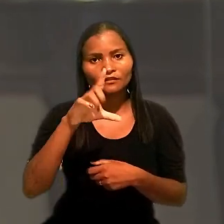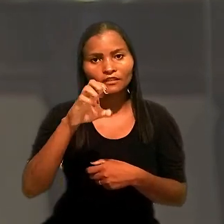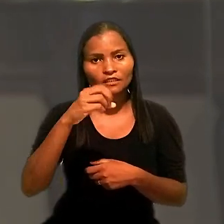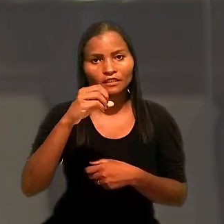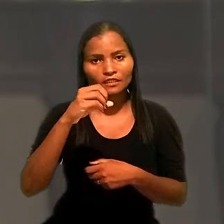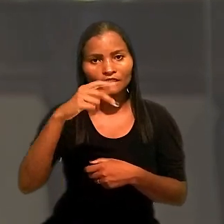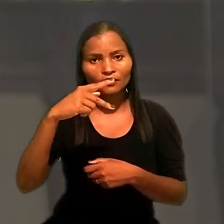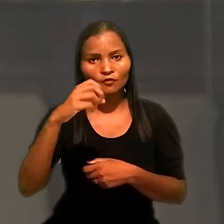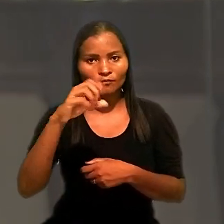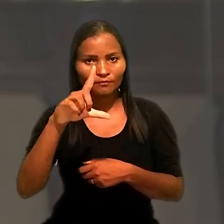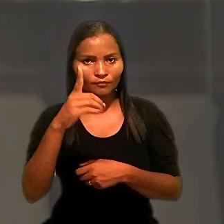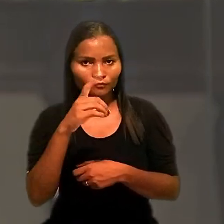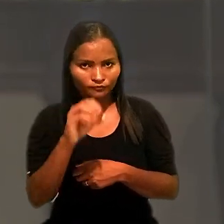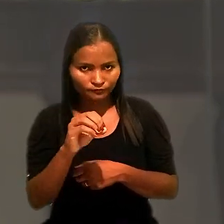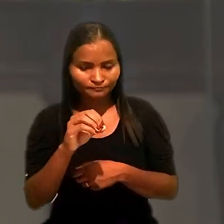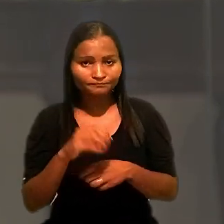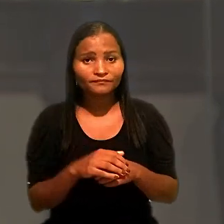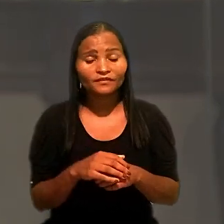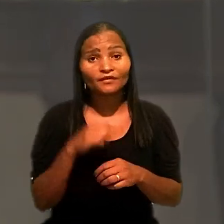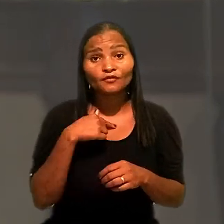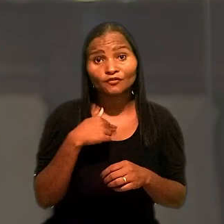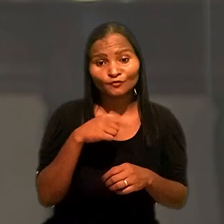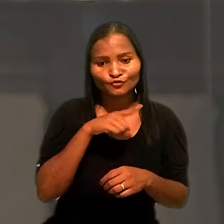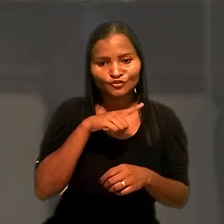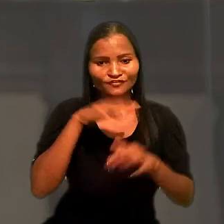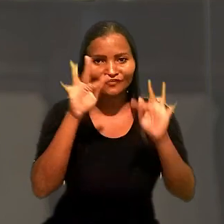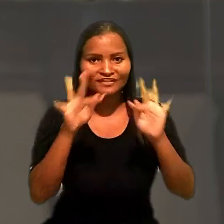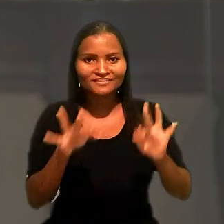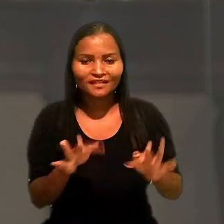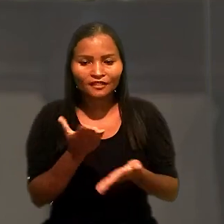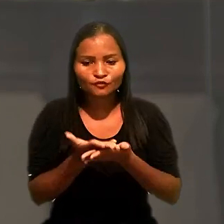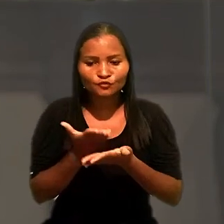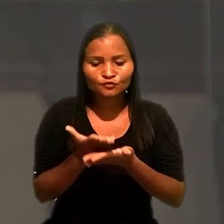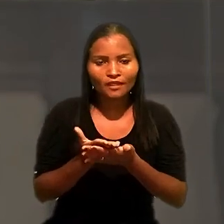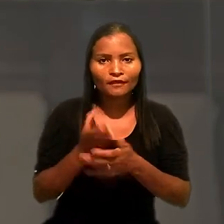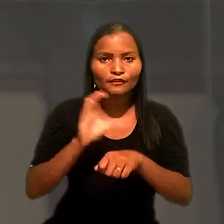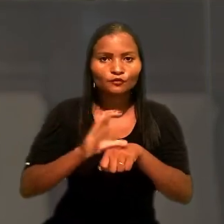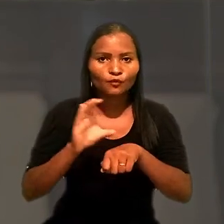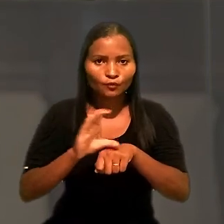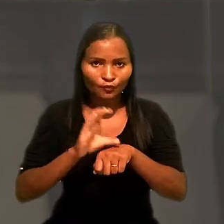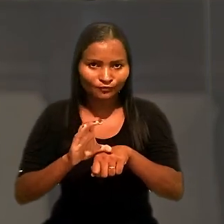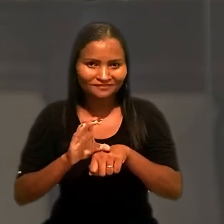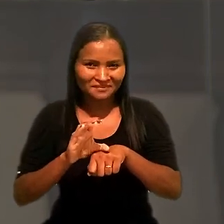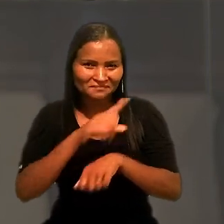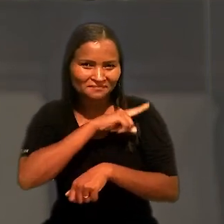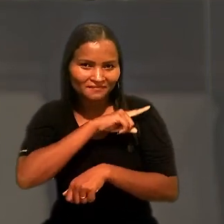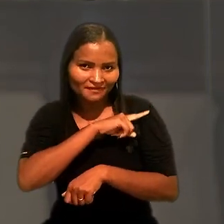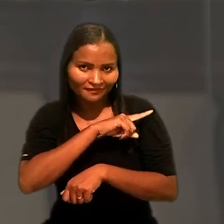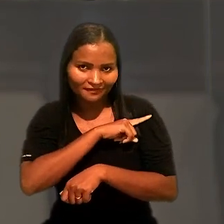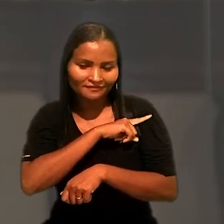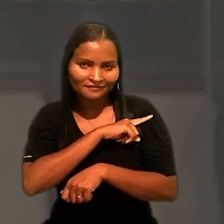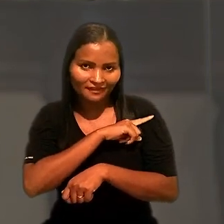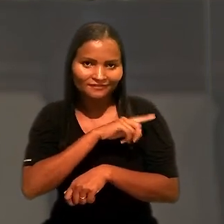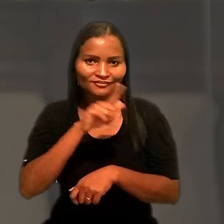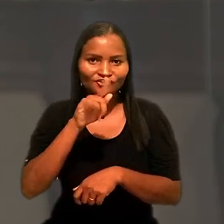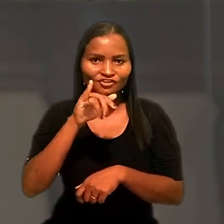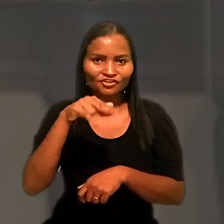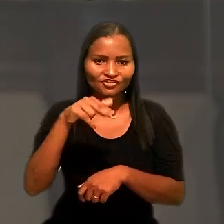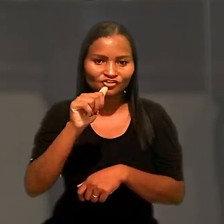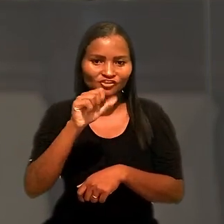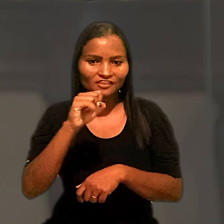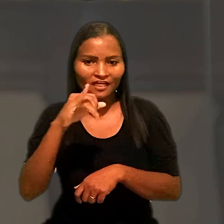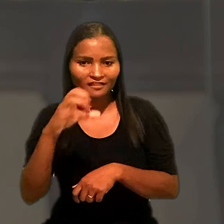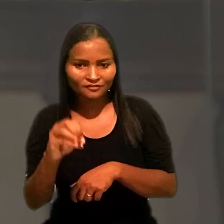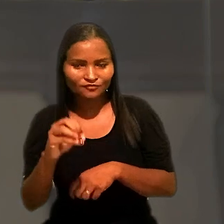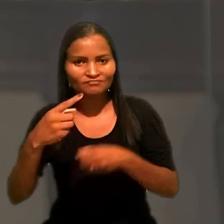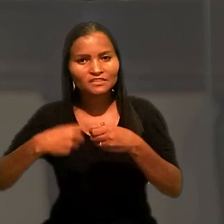tive a felicidade de estudar no curso, à época, primário, posteriormente ginásio, em Pedro Leopoldo,